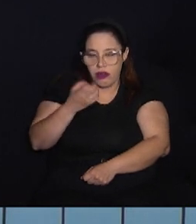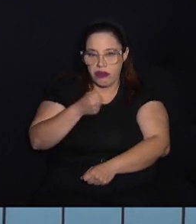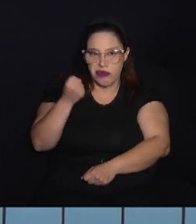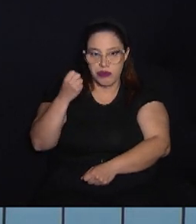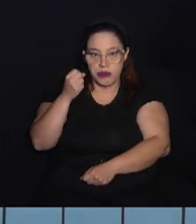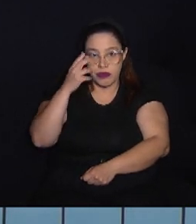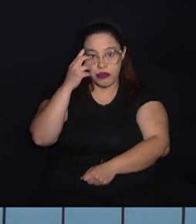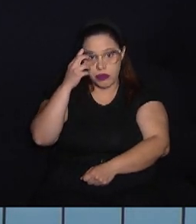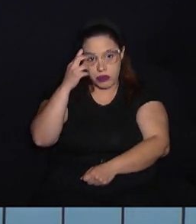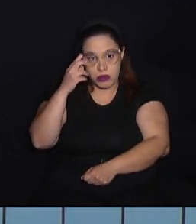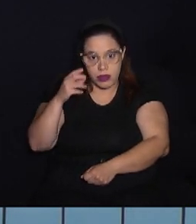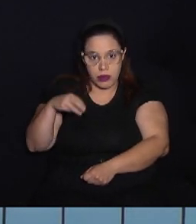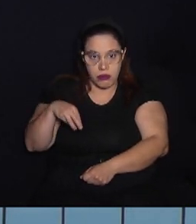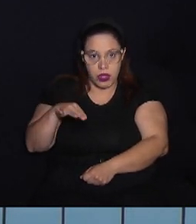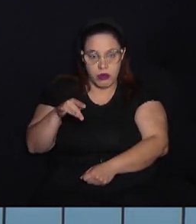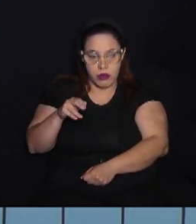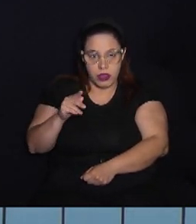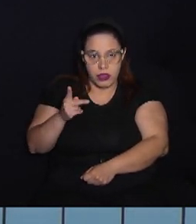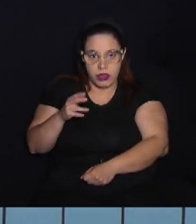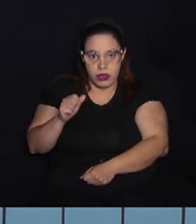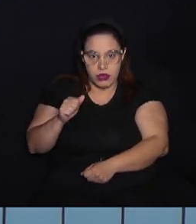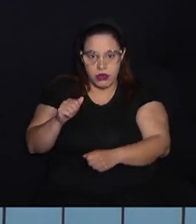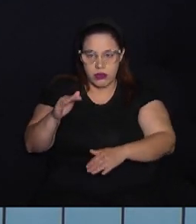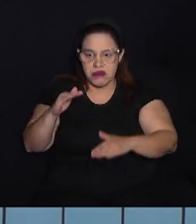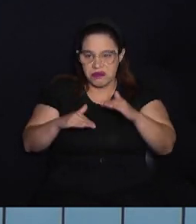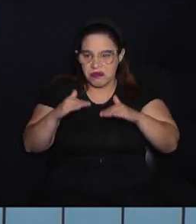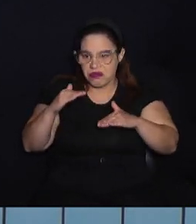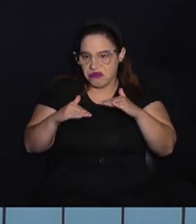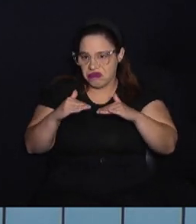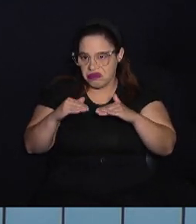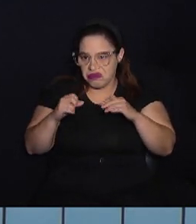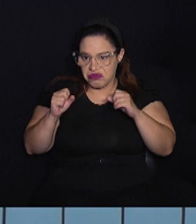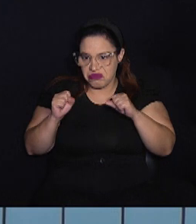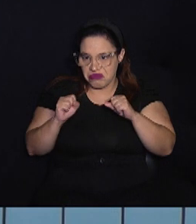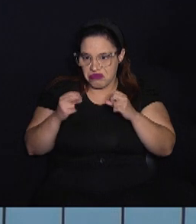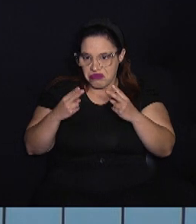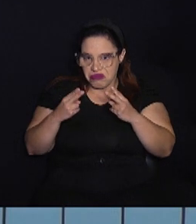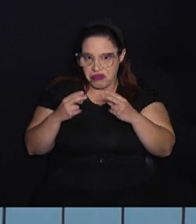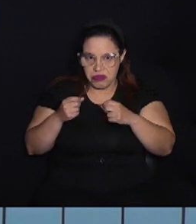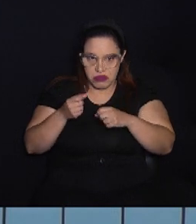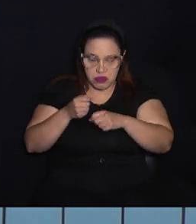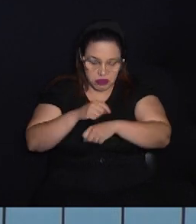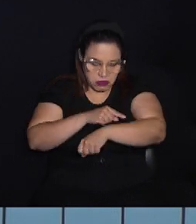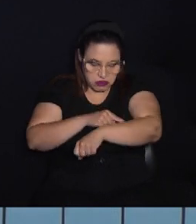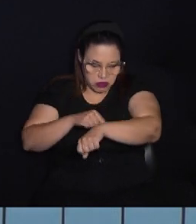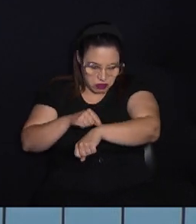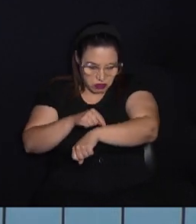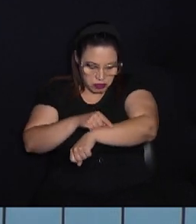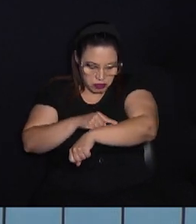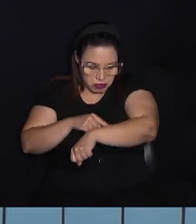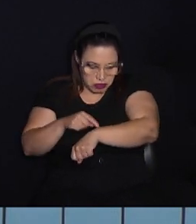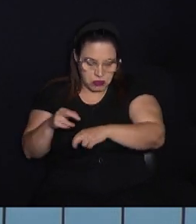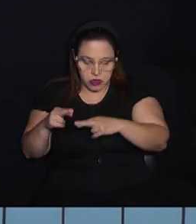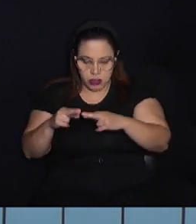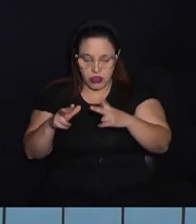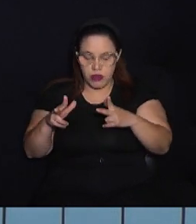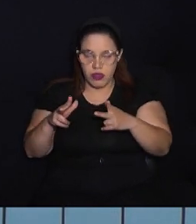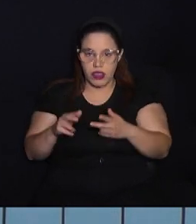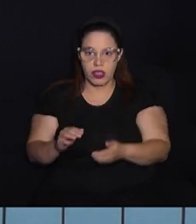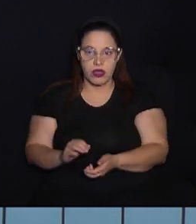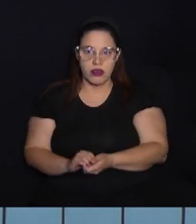e de uma mancha de um vitiligo? Existe alguma coisa que ela pode, algum formato que ela pode diferenciar?